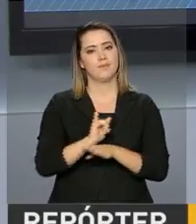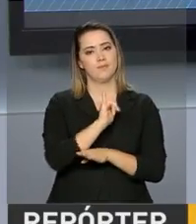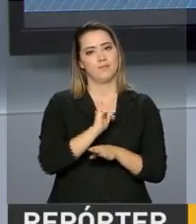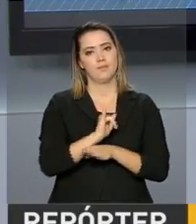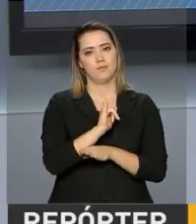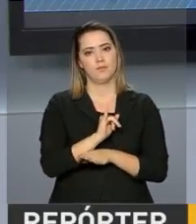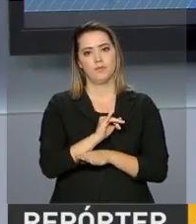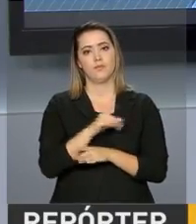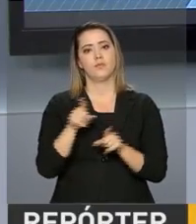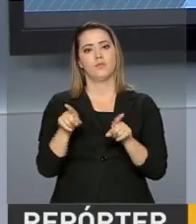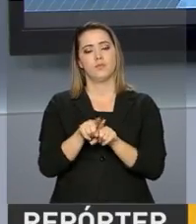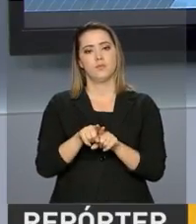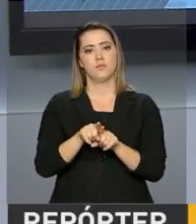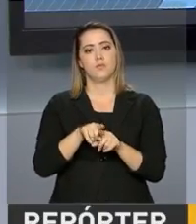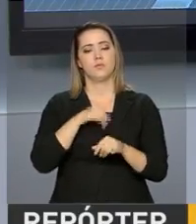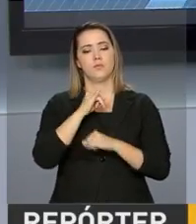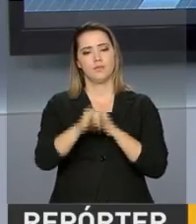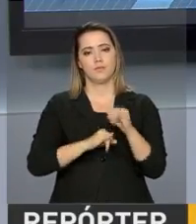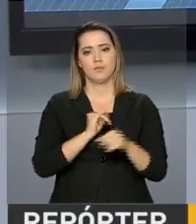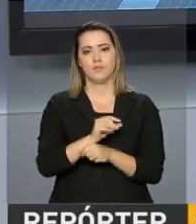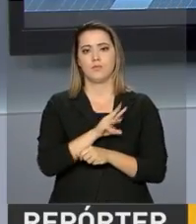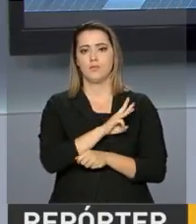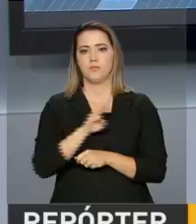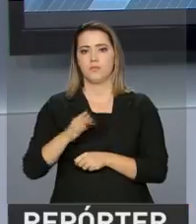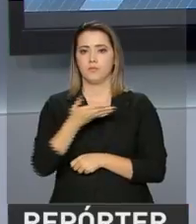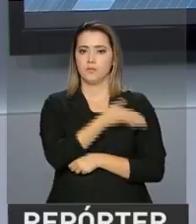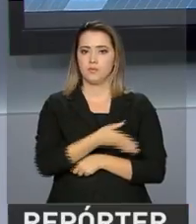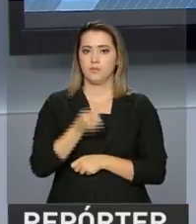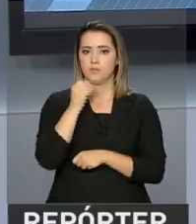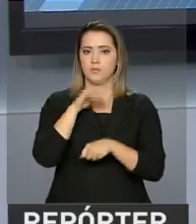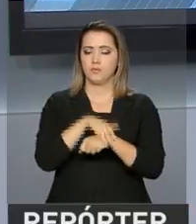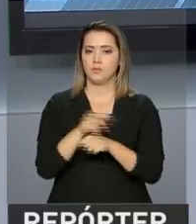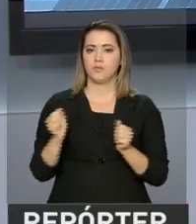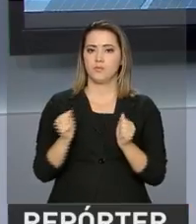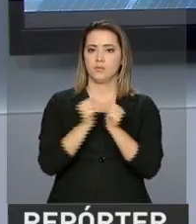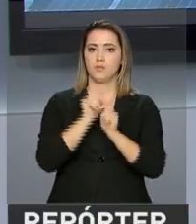nosso canal no YouTube ou em nossa página na internet. Uma boa noite